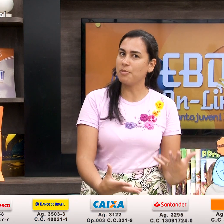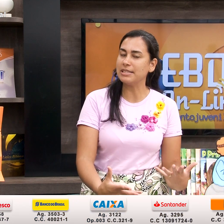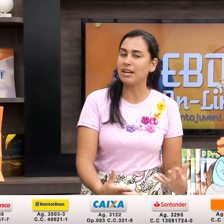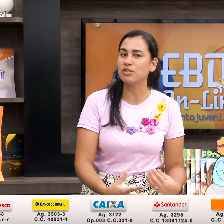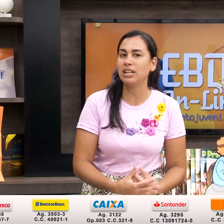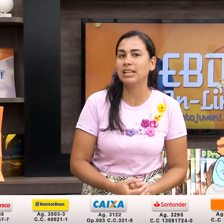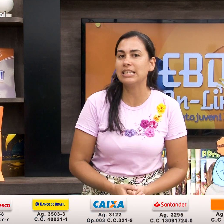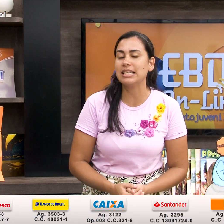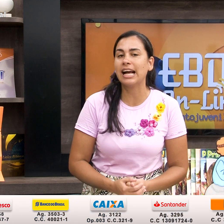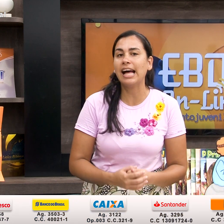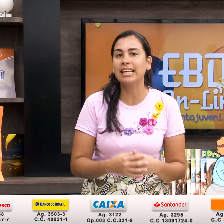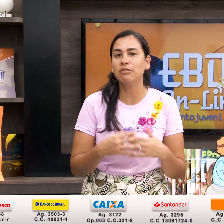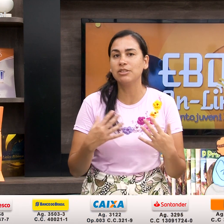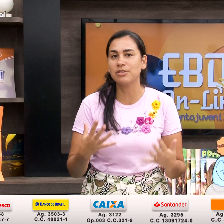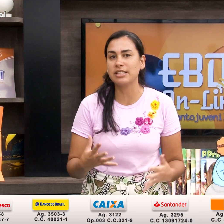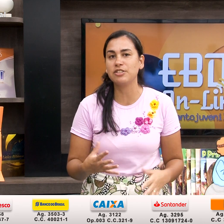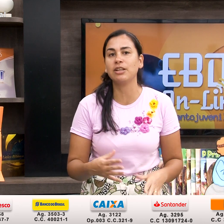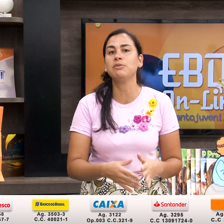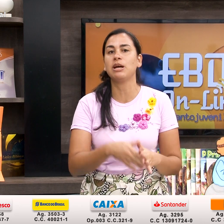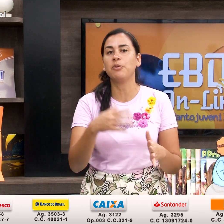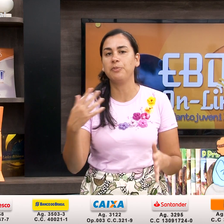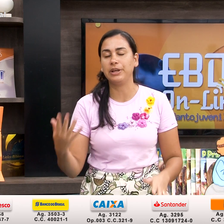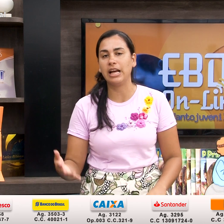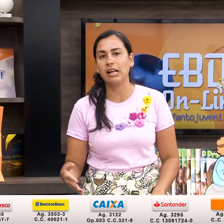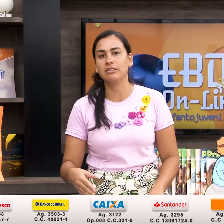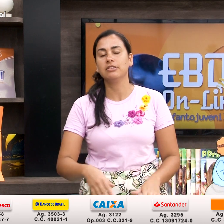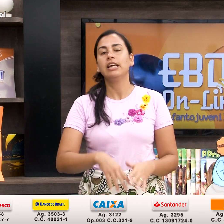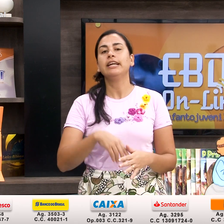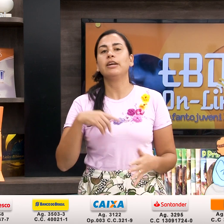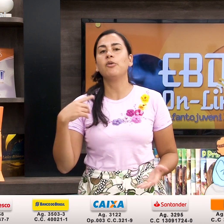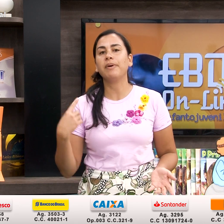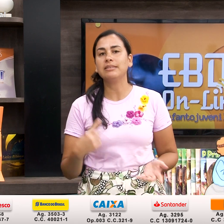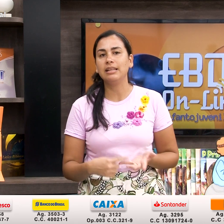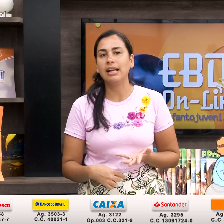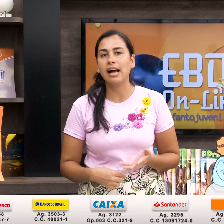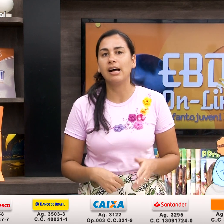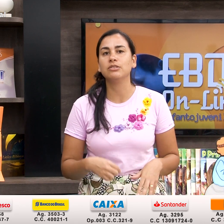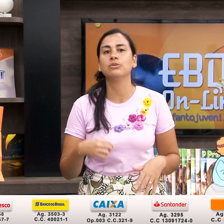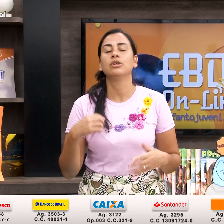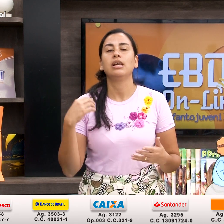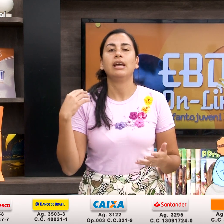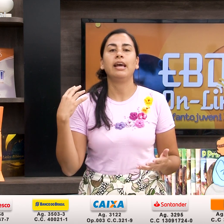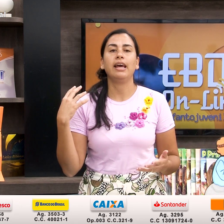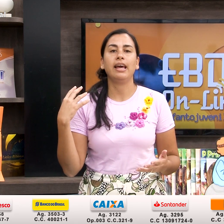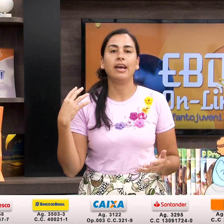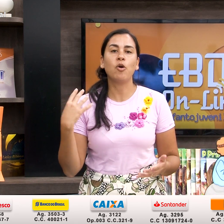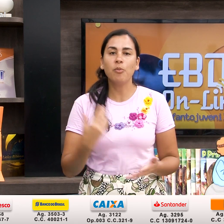Antes da gente começar, gostaria de agradecer cada um de vocês que tem nos acompanhado, tem compartilhado,